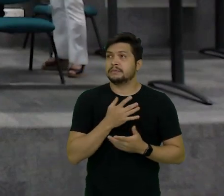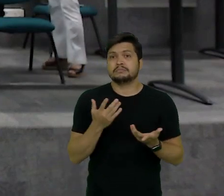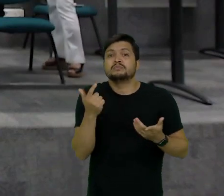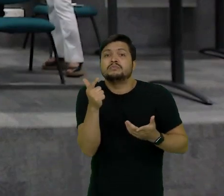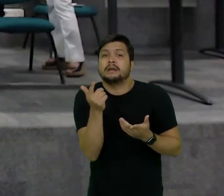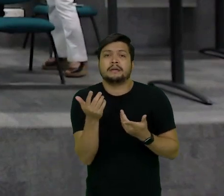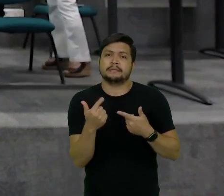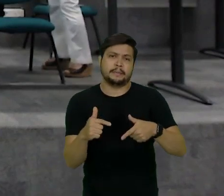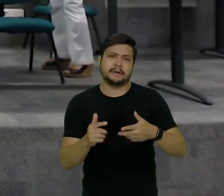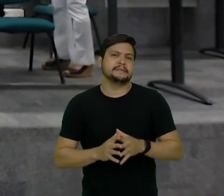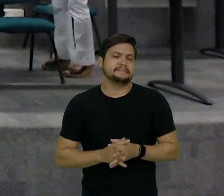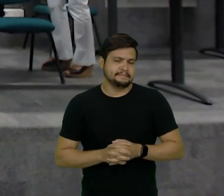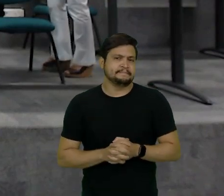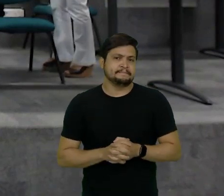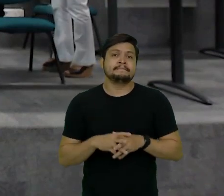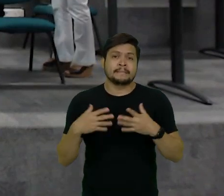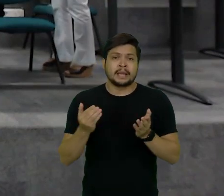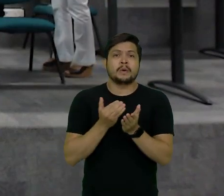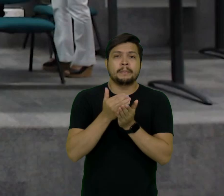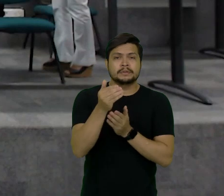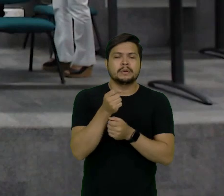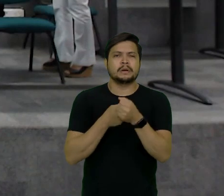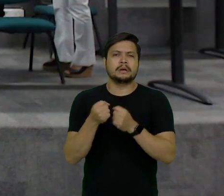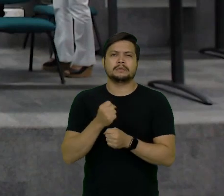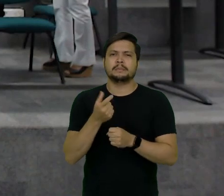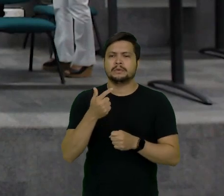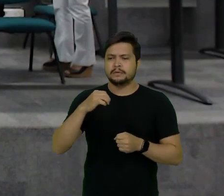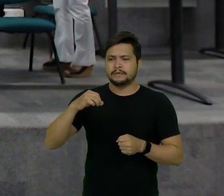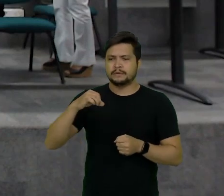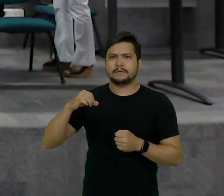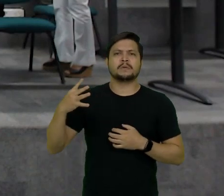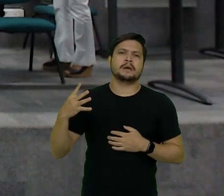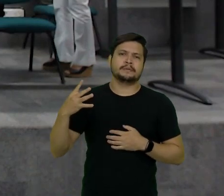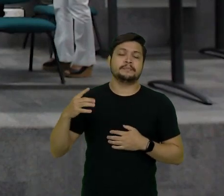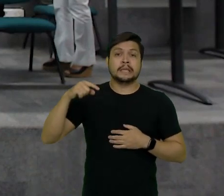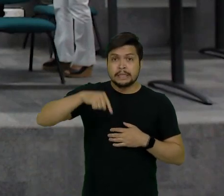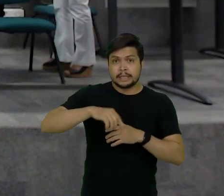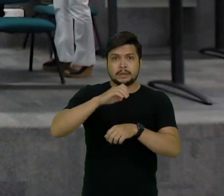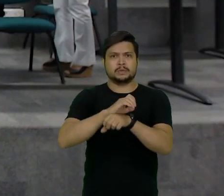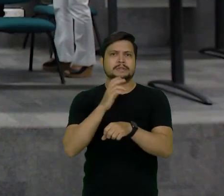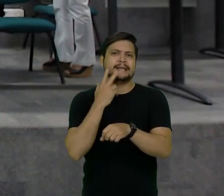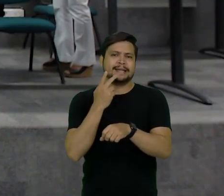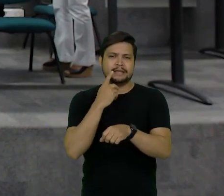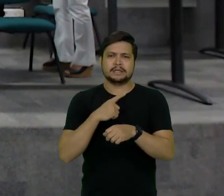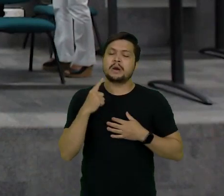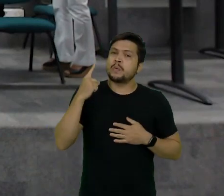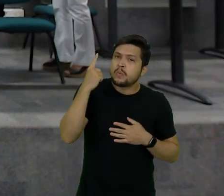alto de empregabilidade. E aí, quando a gente começou lá em 94, só tinha no Ceará um